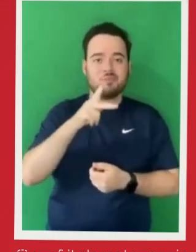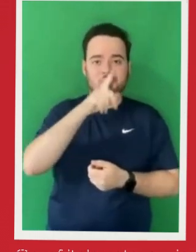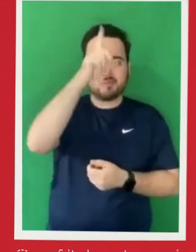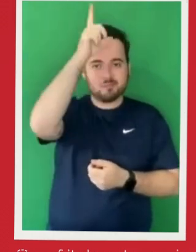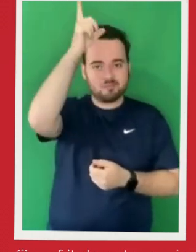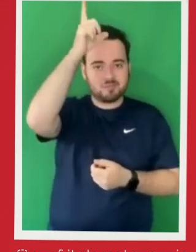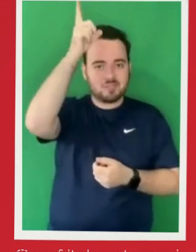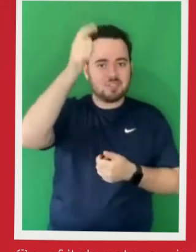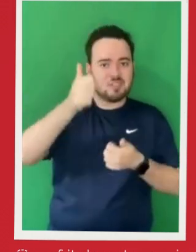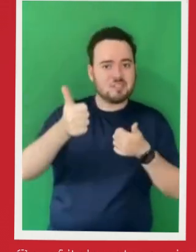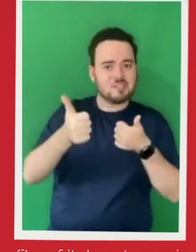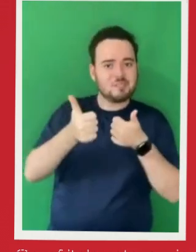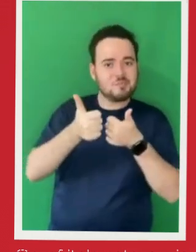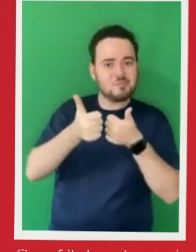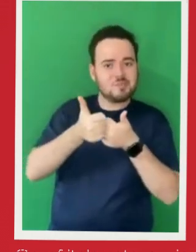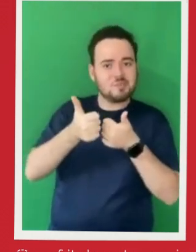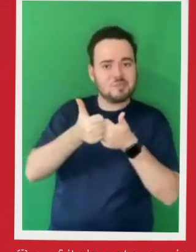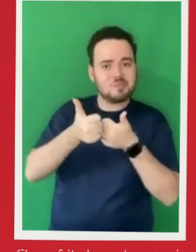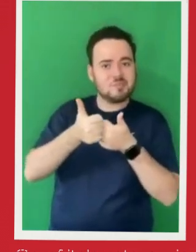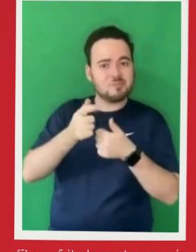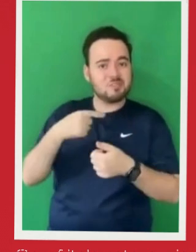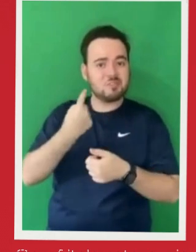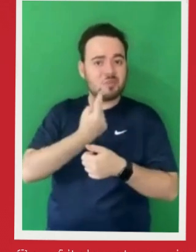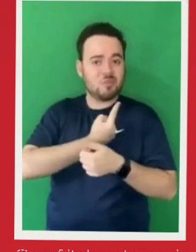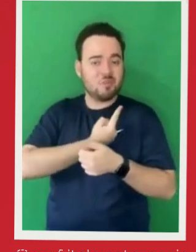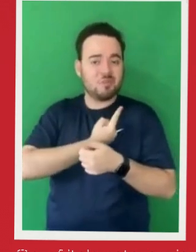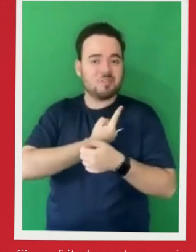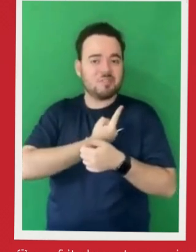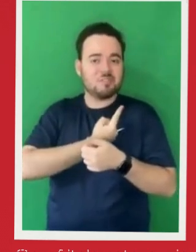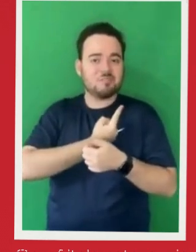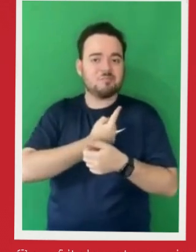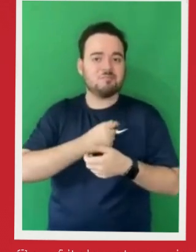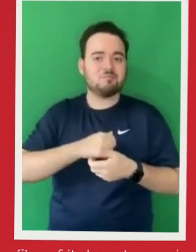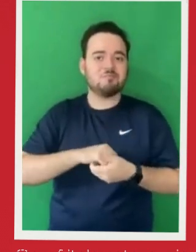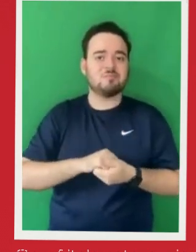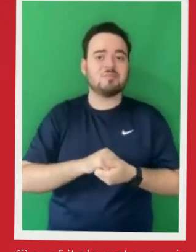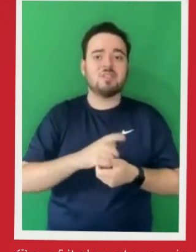não conhecia o professor Luiz Geraldo, ele se aproxima de nós a partir